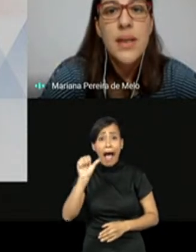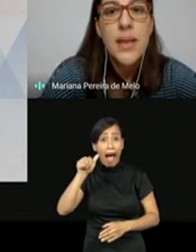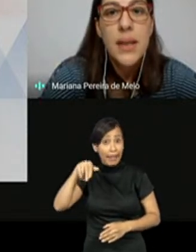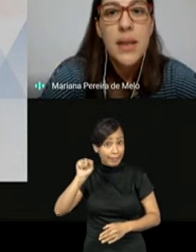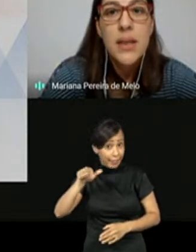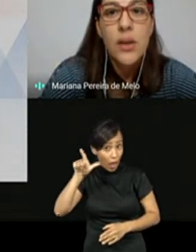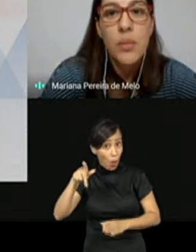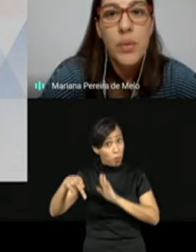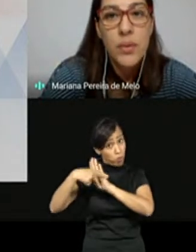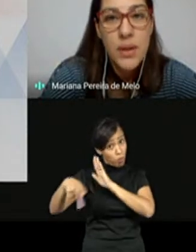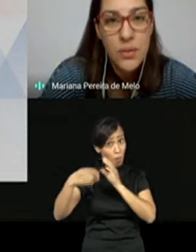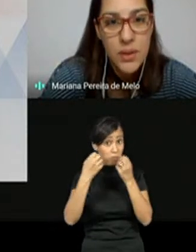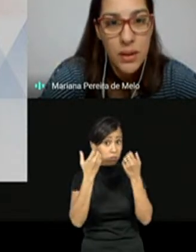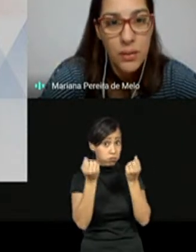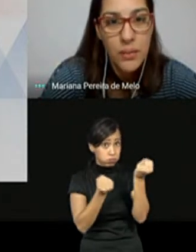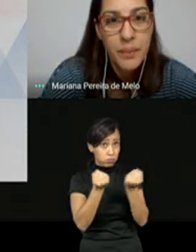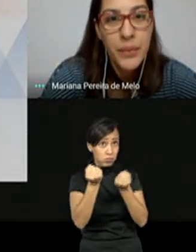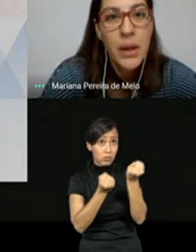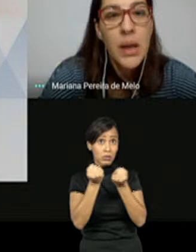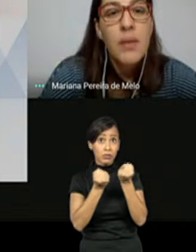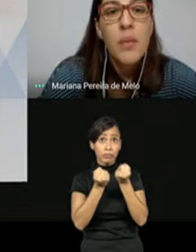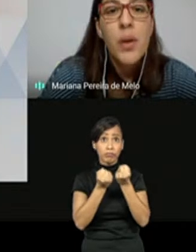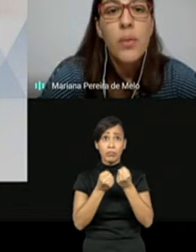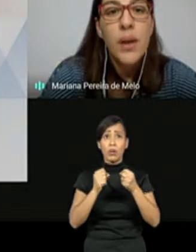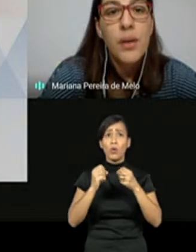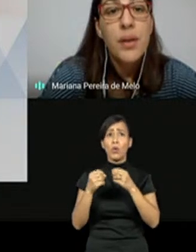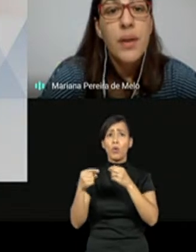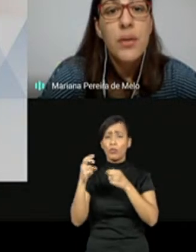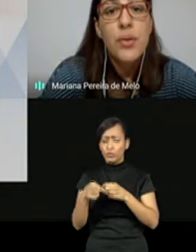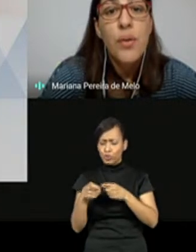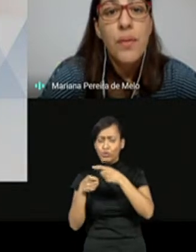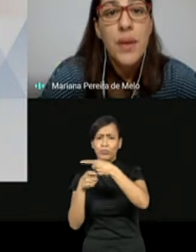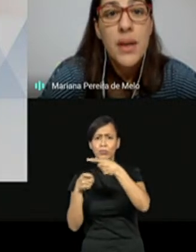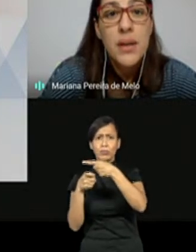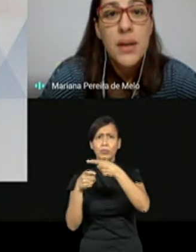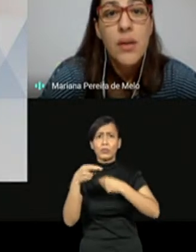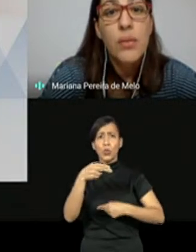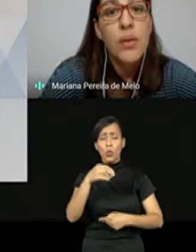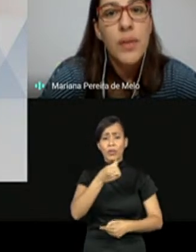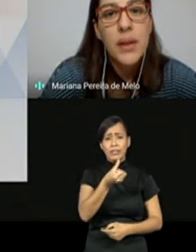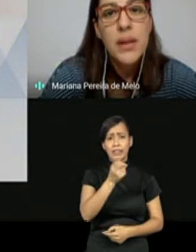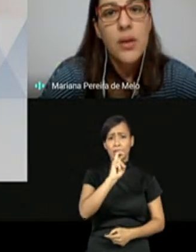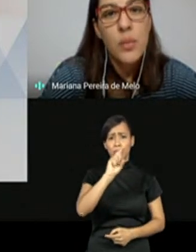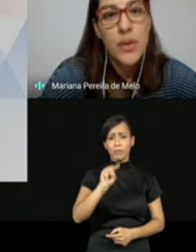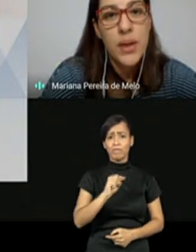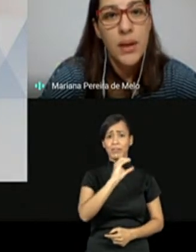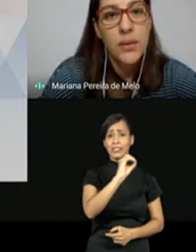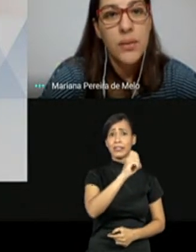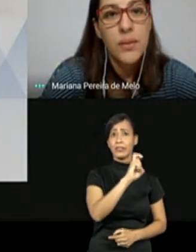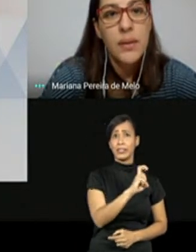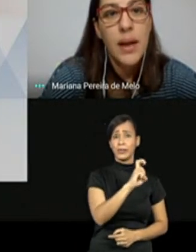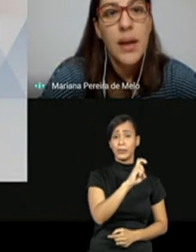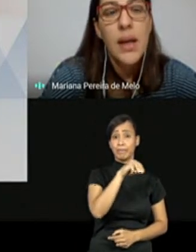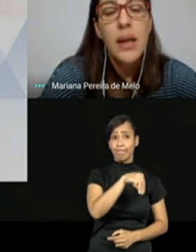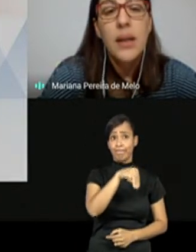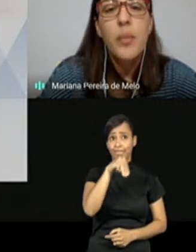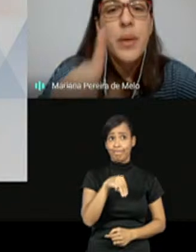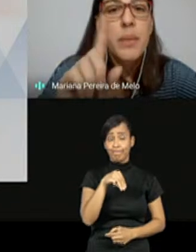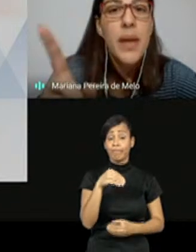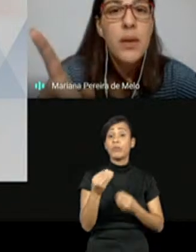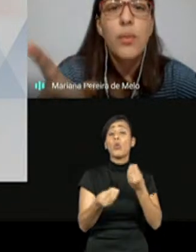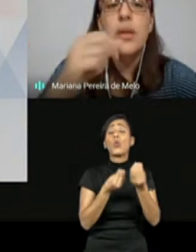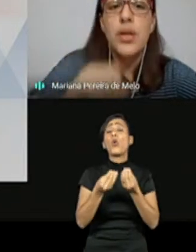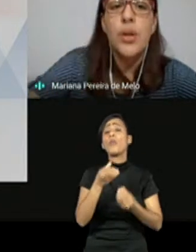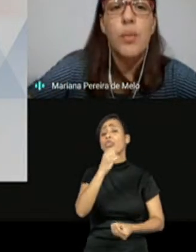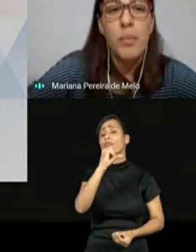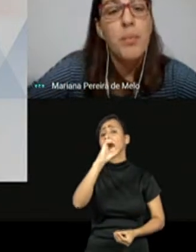de 65,05. Vamos encontrar o intervalo de confiança com 95%. Tá? Então,